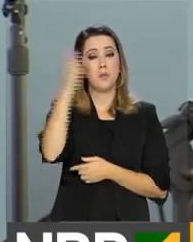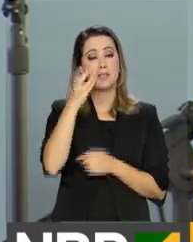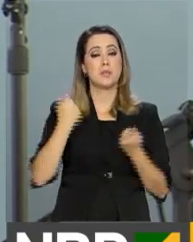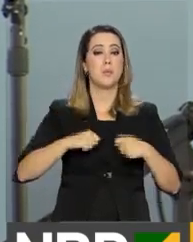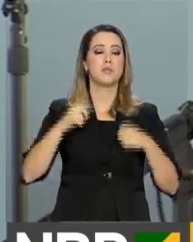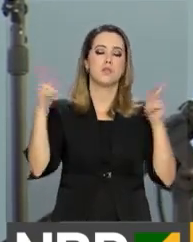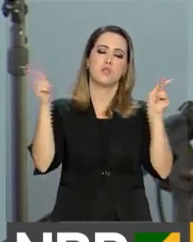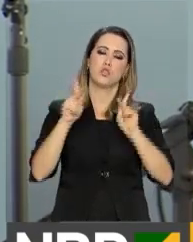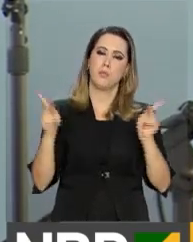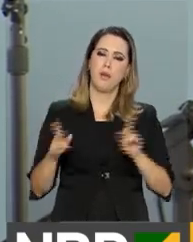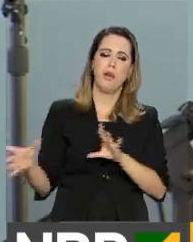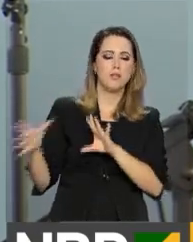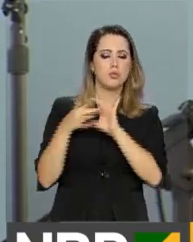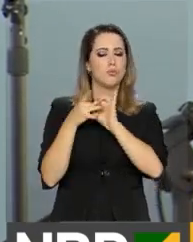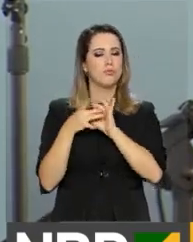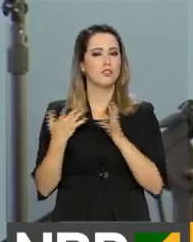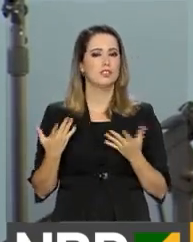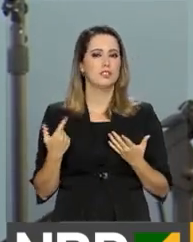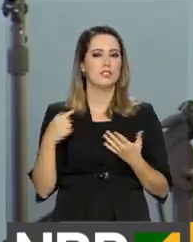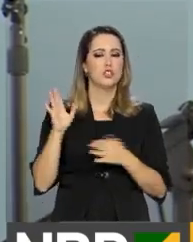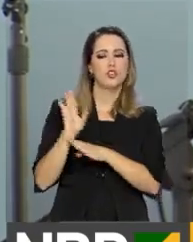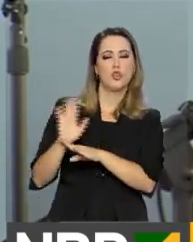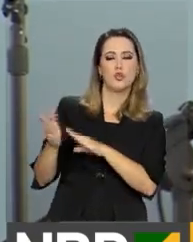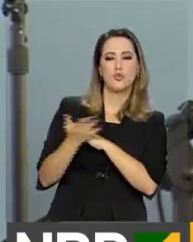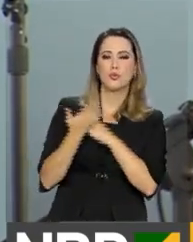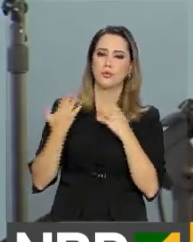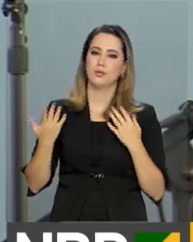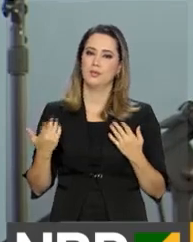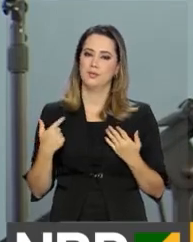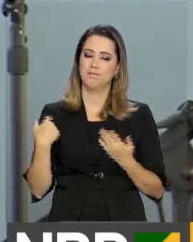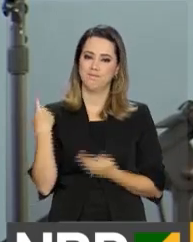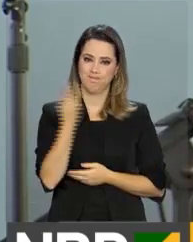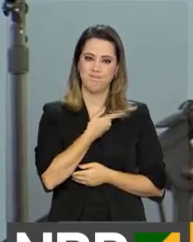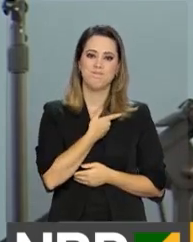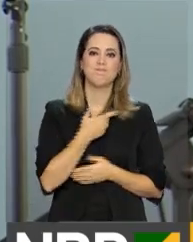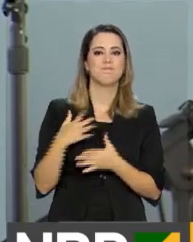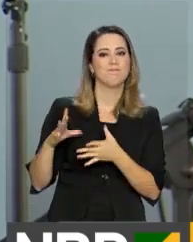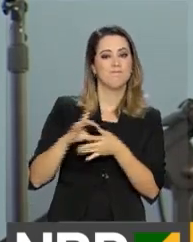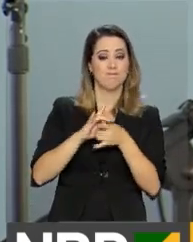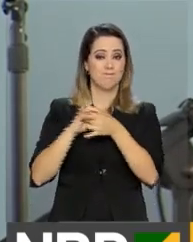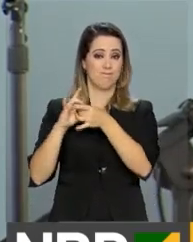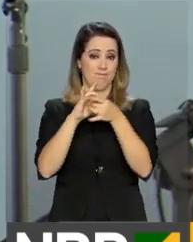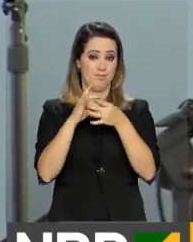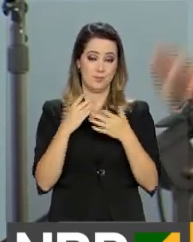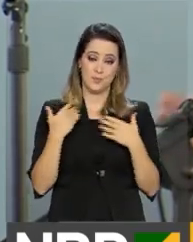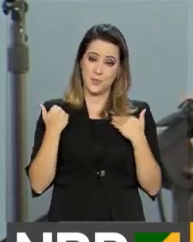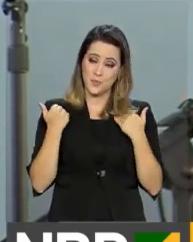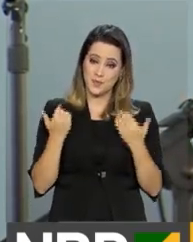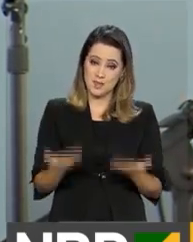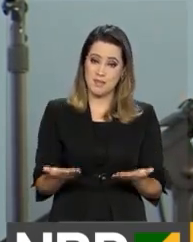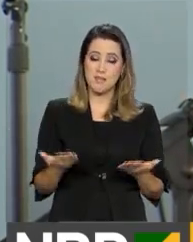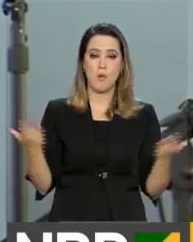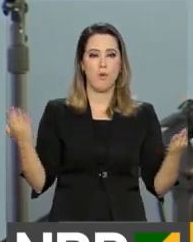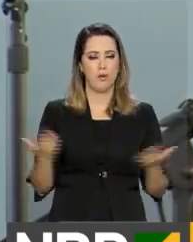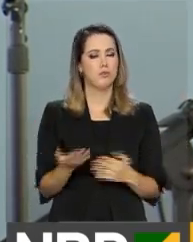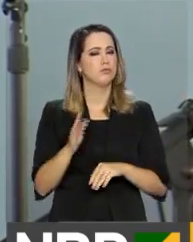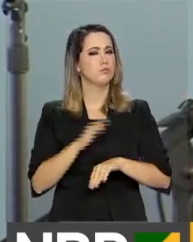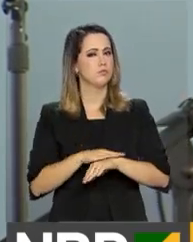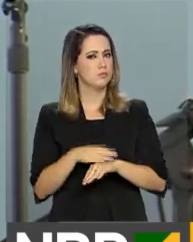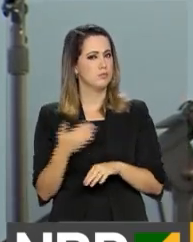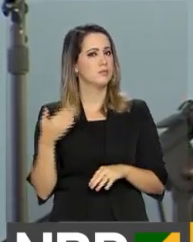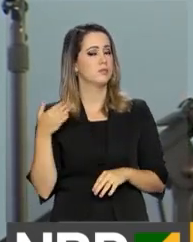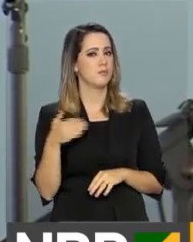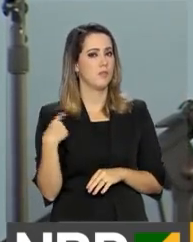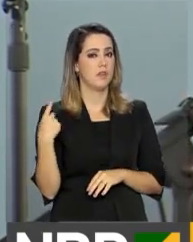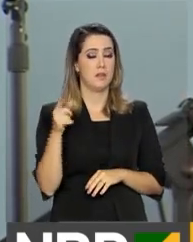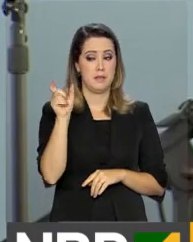disso, de paz, de harmonia, de solidariedade, de fraternidade. Por isso, neste momento em que